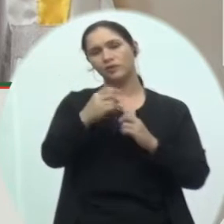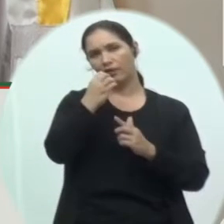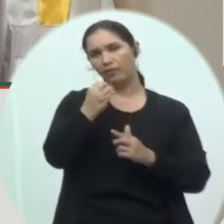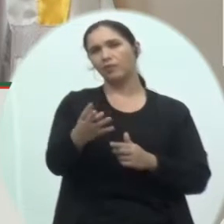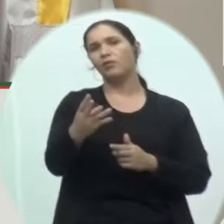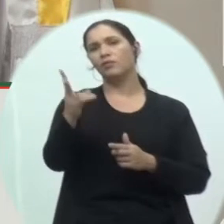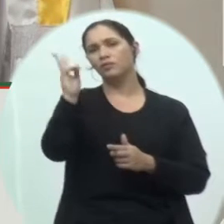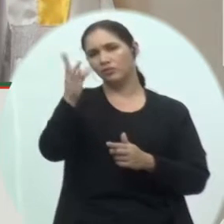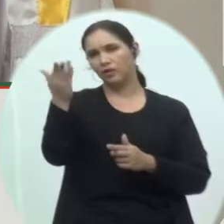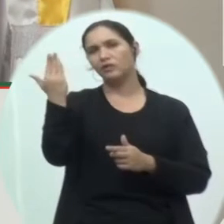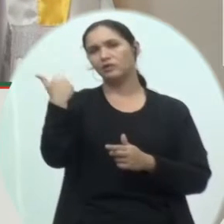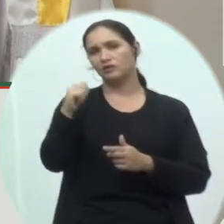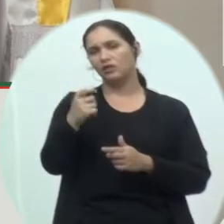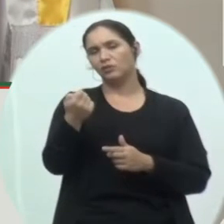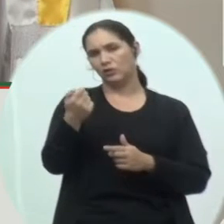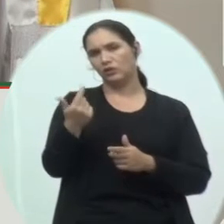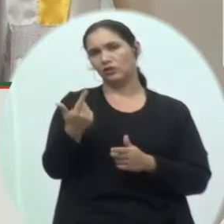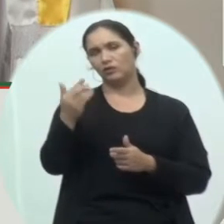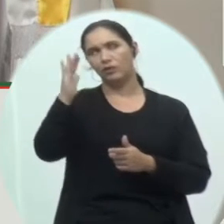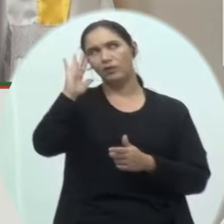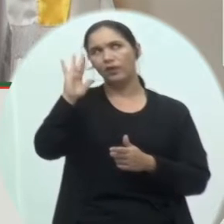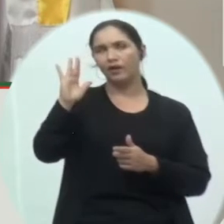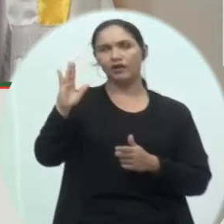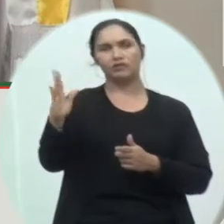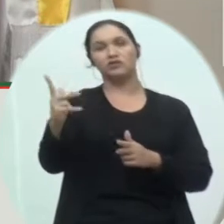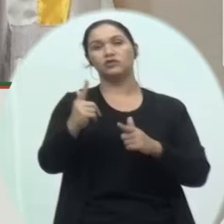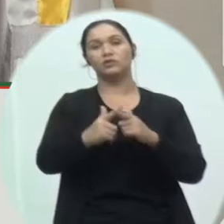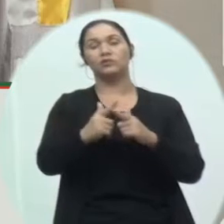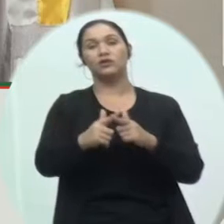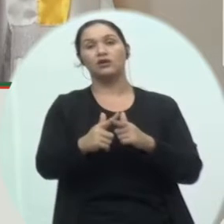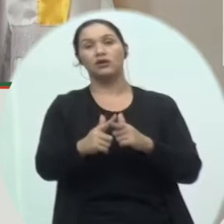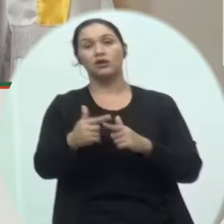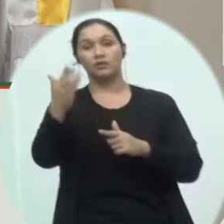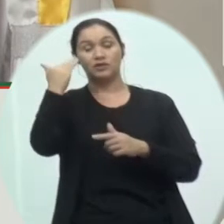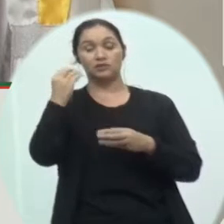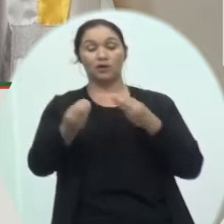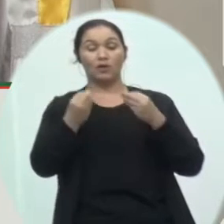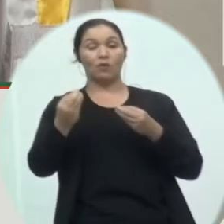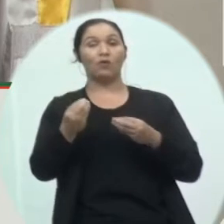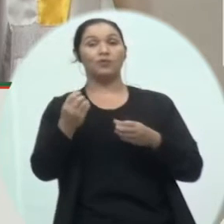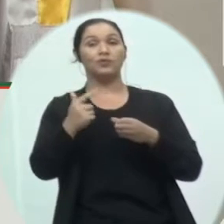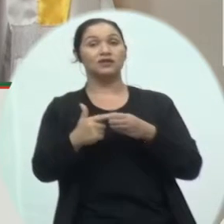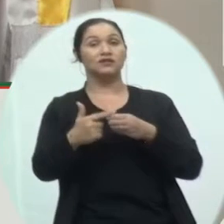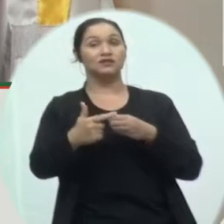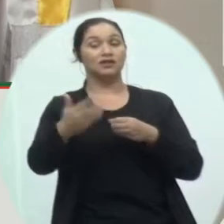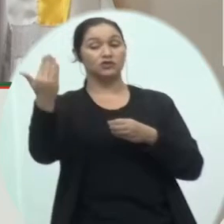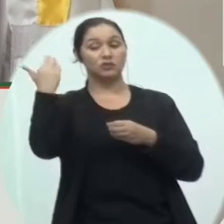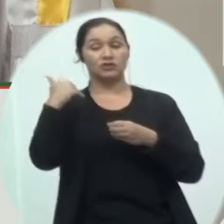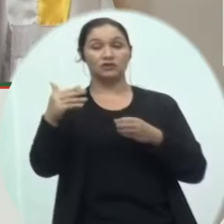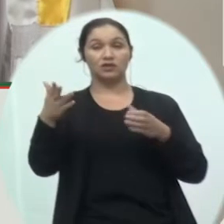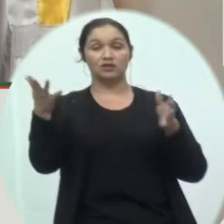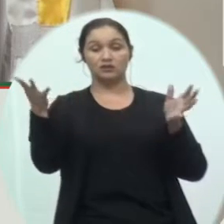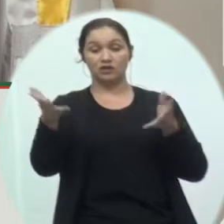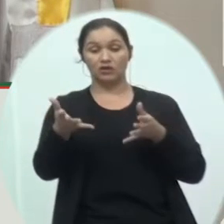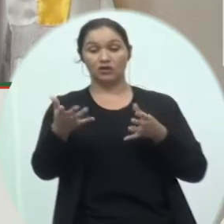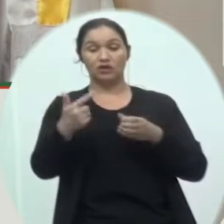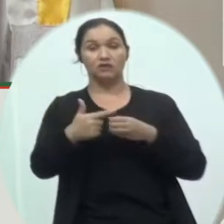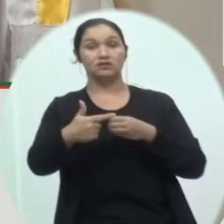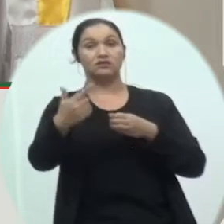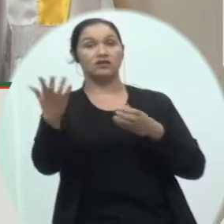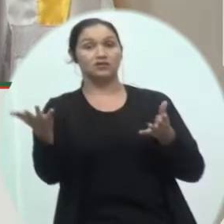mais atrás e ver como é que encontramos a situação da cidade e encontramos hoje. Mas eu quero falar, senhor